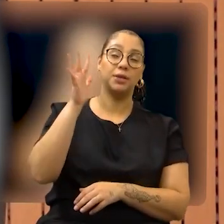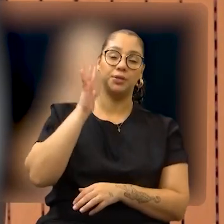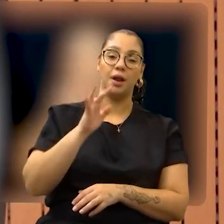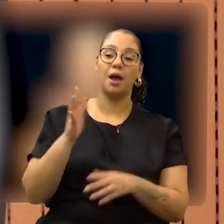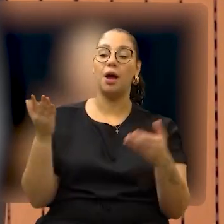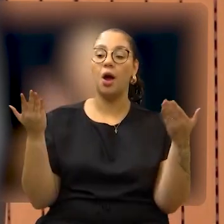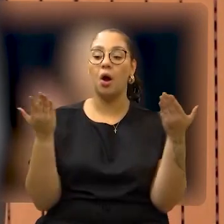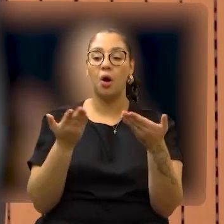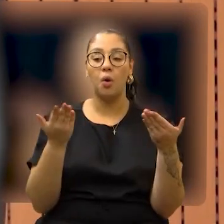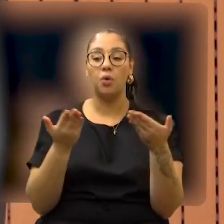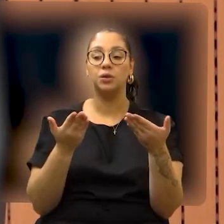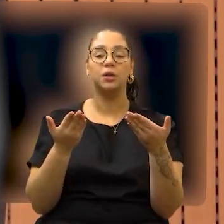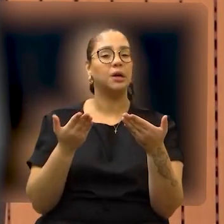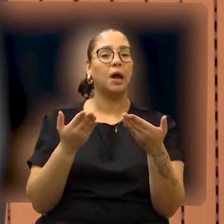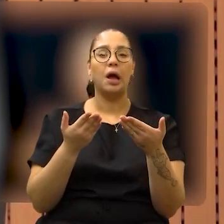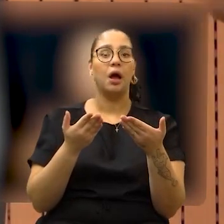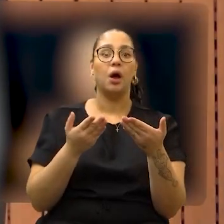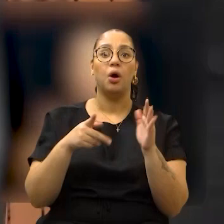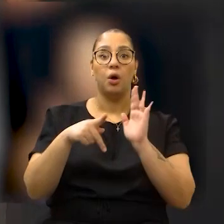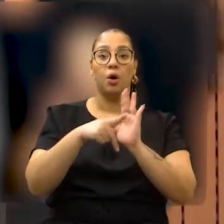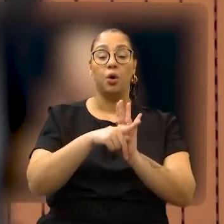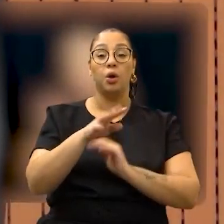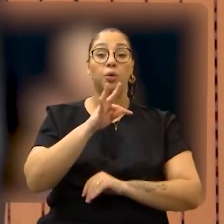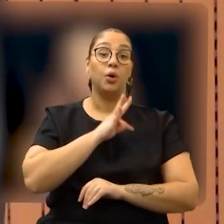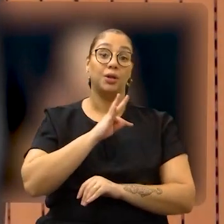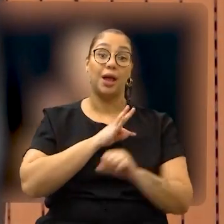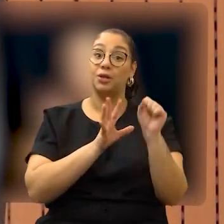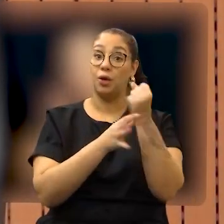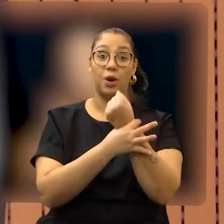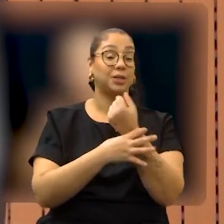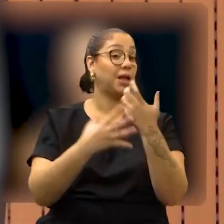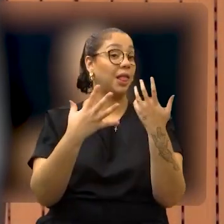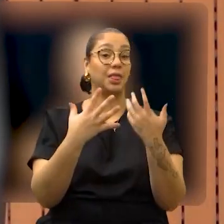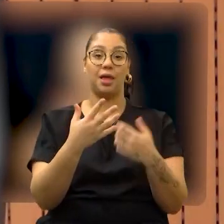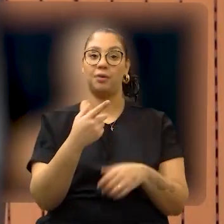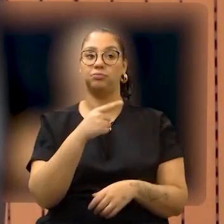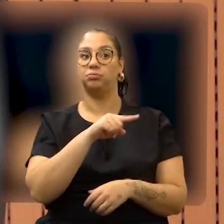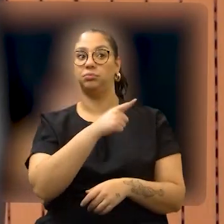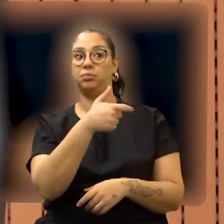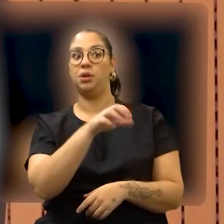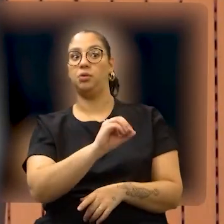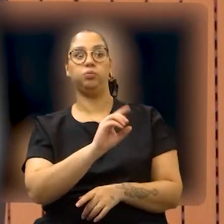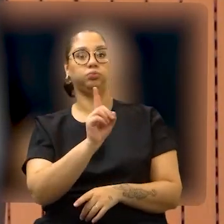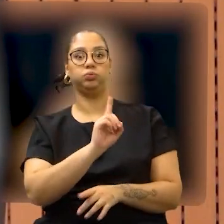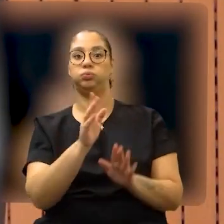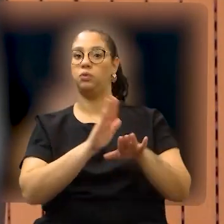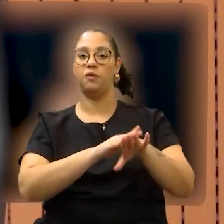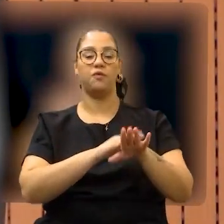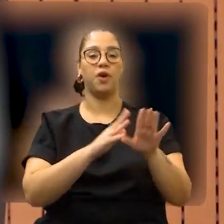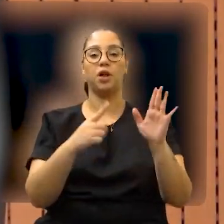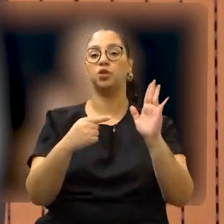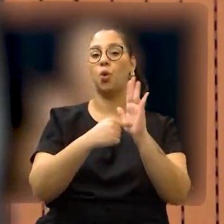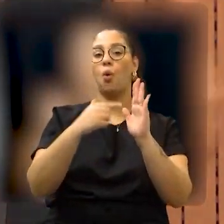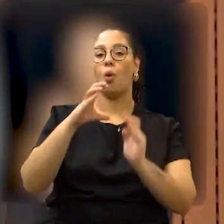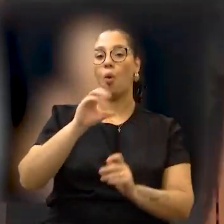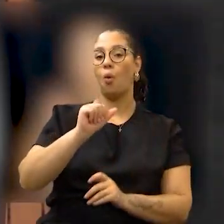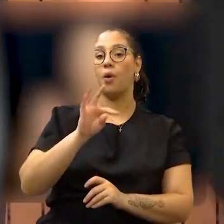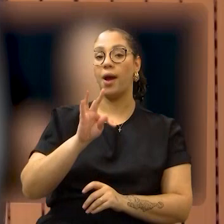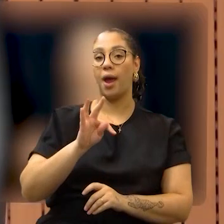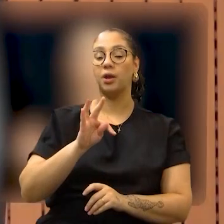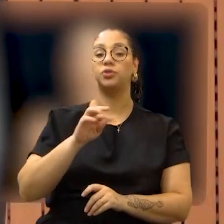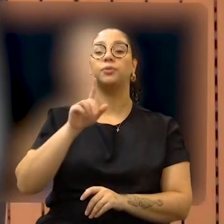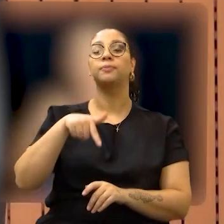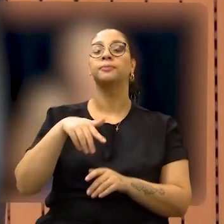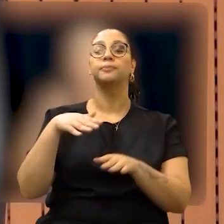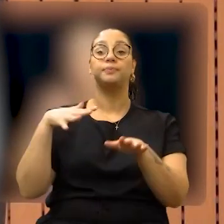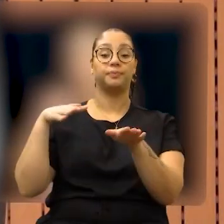hoje, às vezes, a própria técnico de segurança nega de fazer o CAT para o